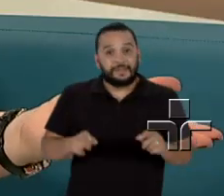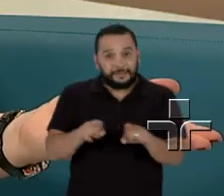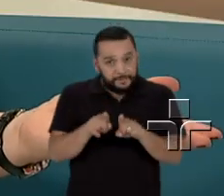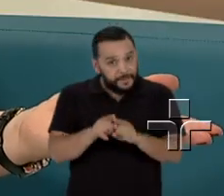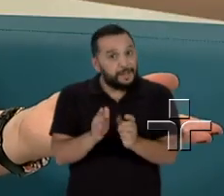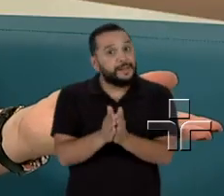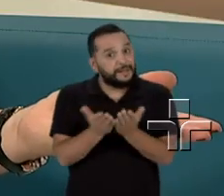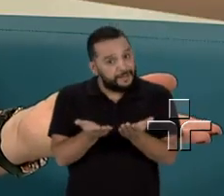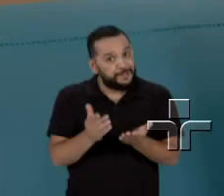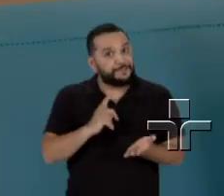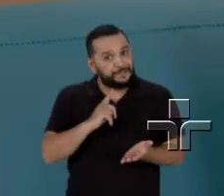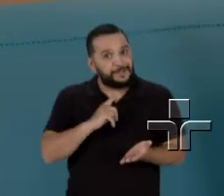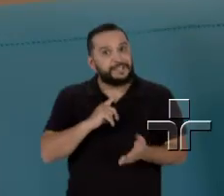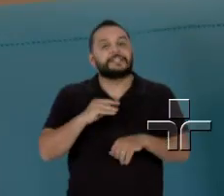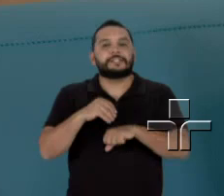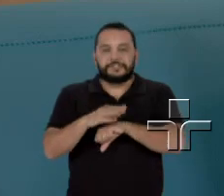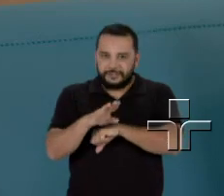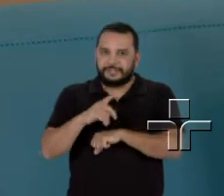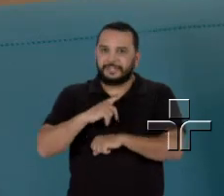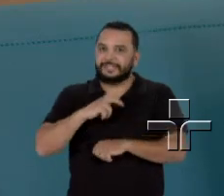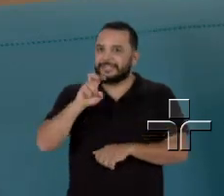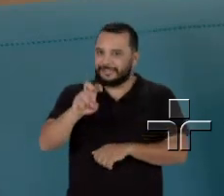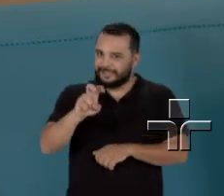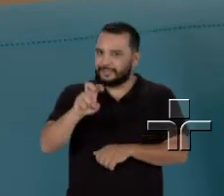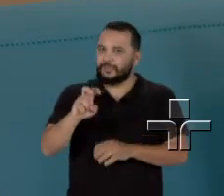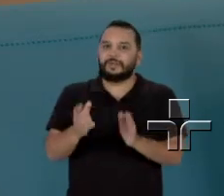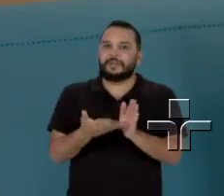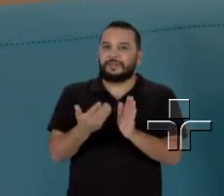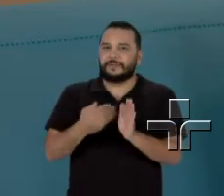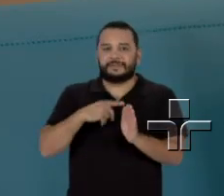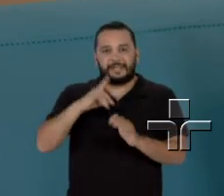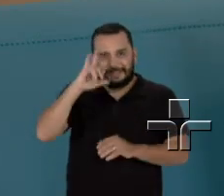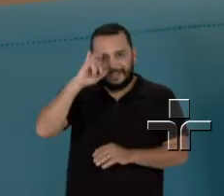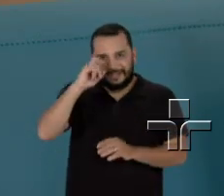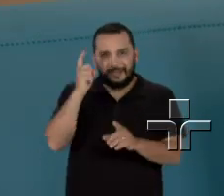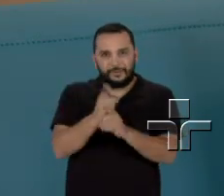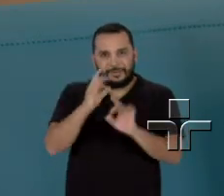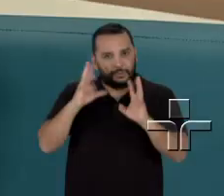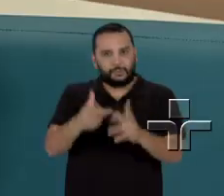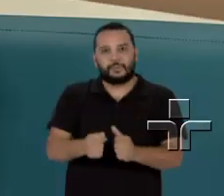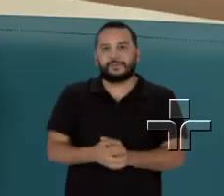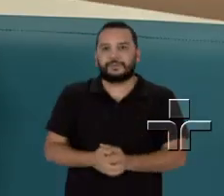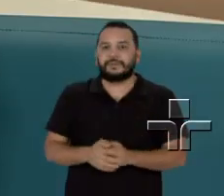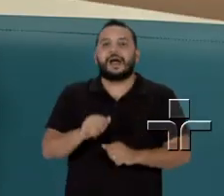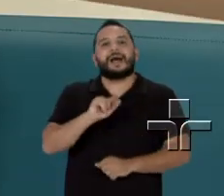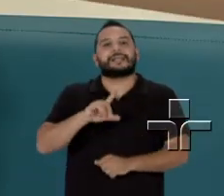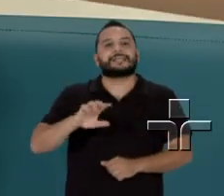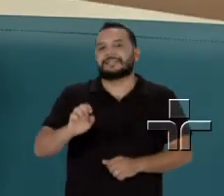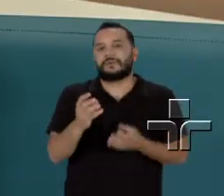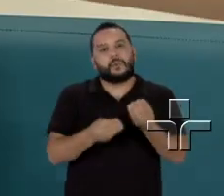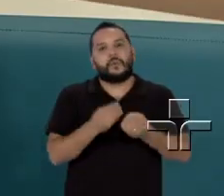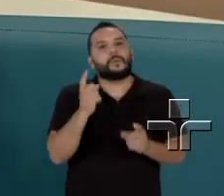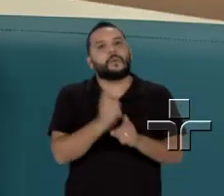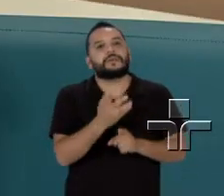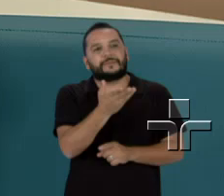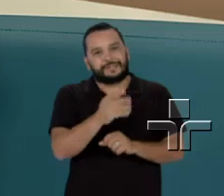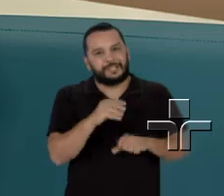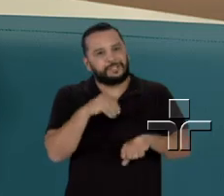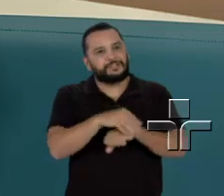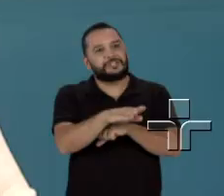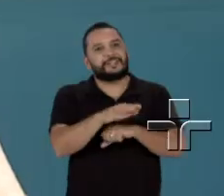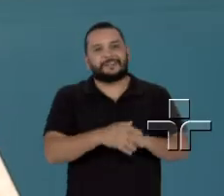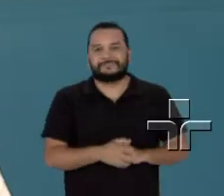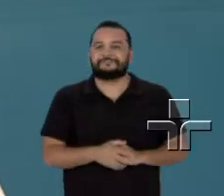livros também com muitas dicas cinco livros está tudo lá no instagram baixar tudo então e alice como é que as pessoas se encontram em suas dicas